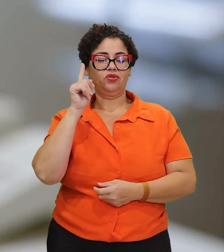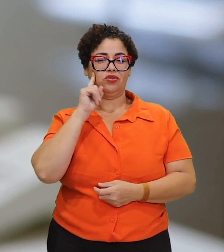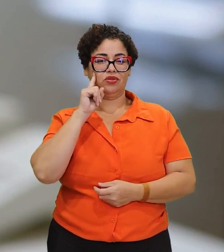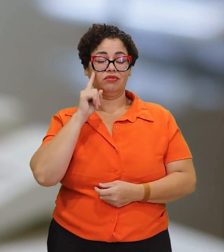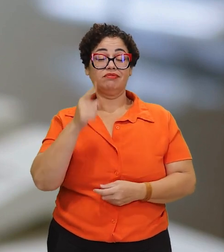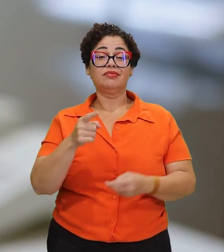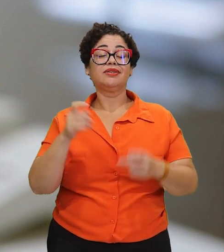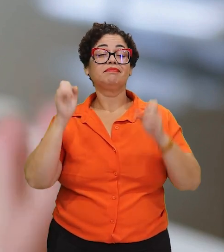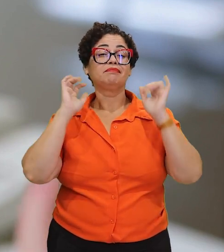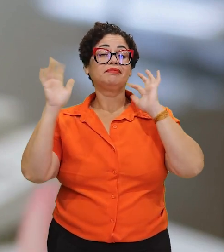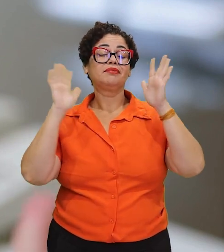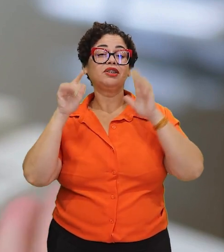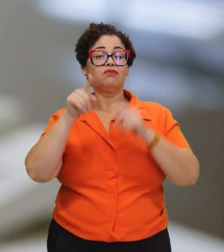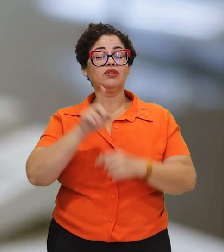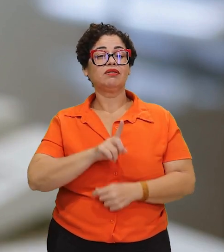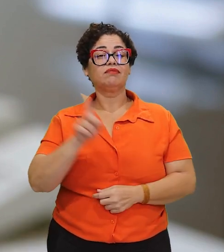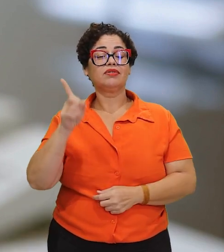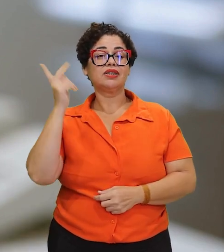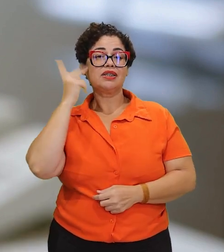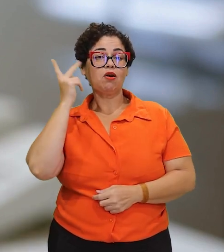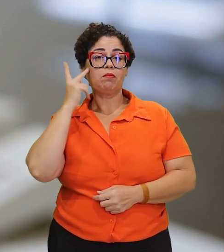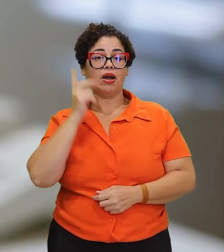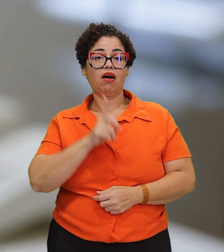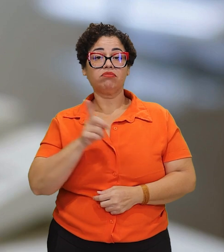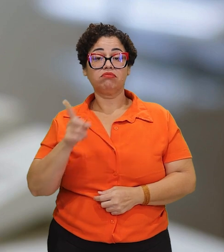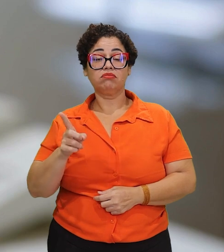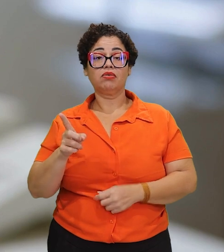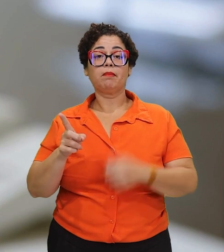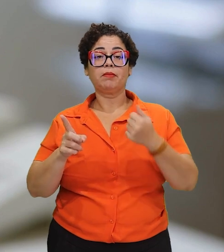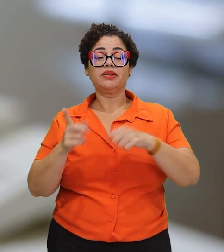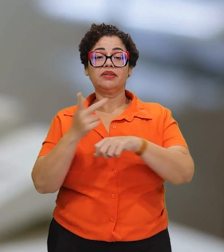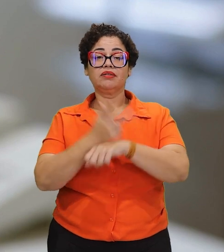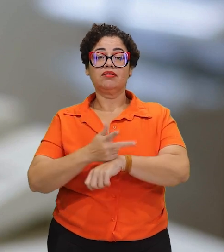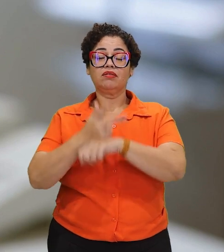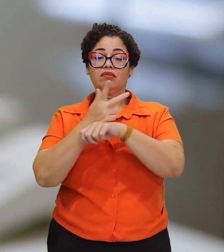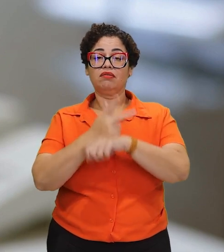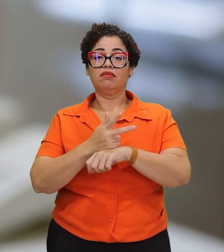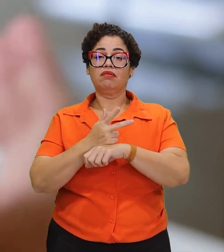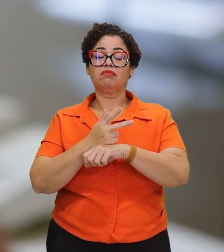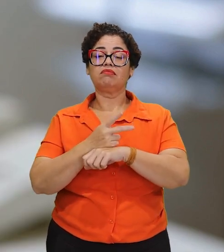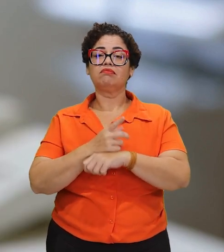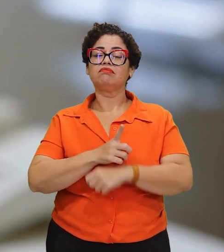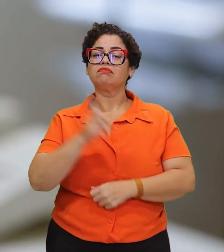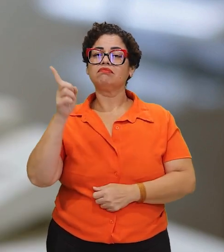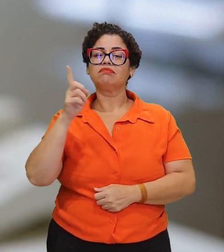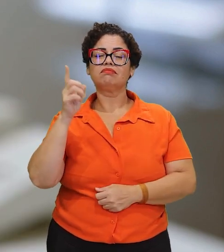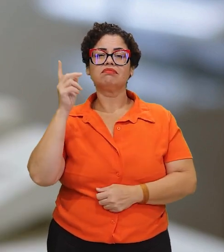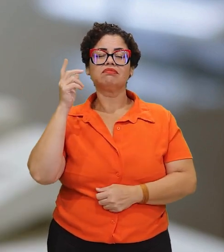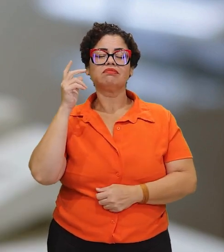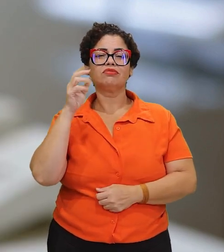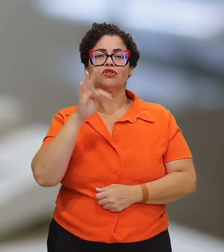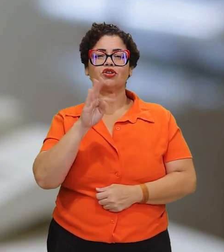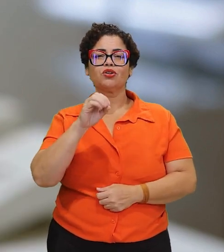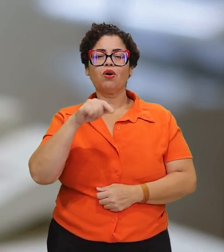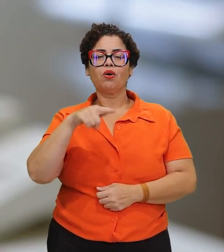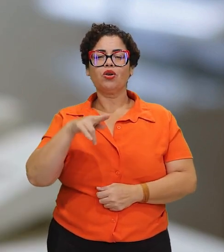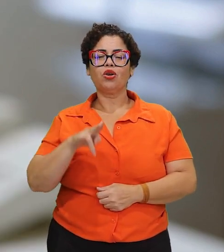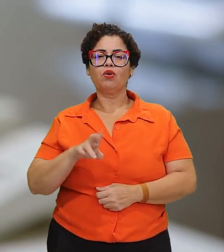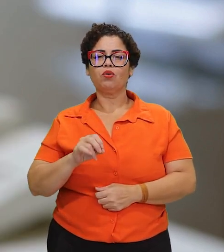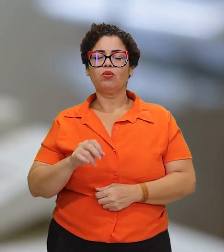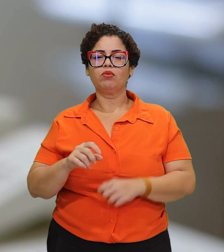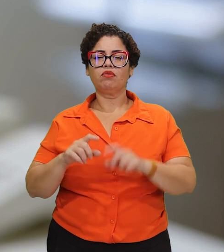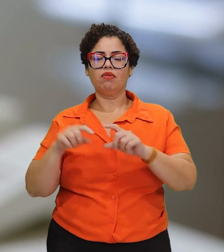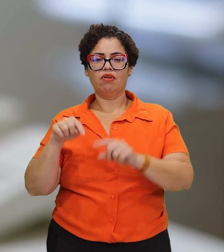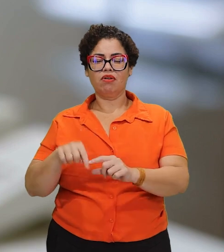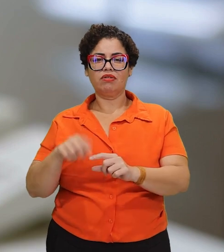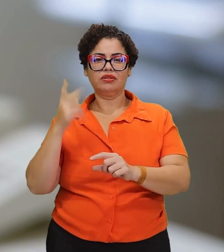Bem, imagine que você está em São Paulo e precise fazer uma videochamada com alguém em Tóquio. Você precisará calcular a